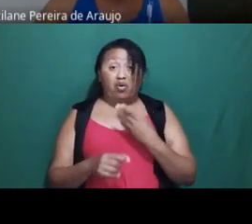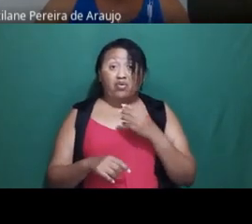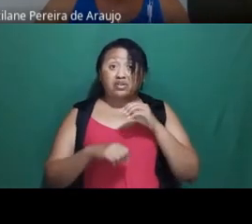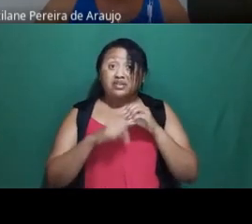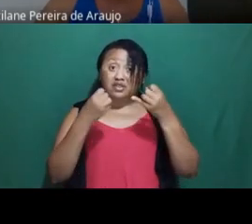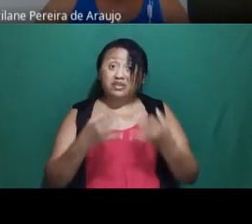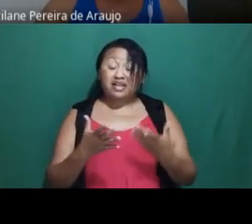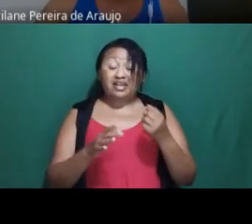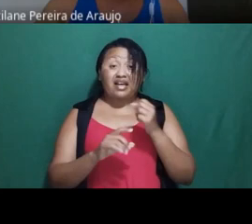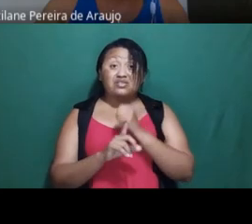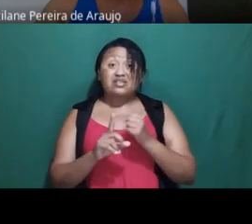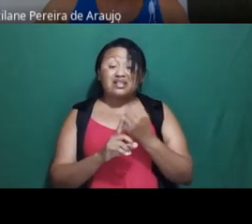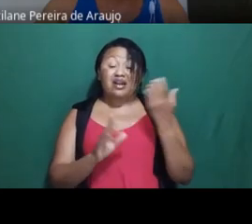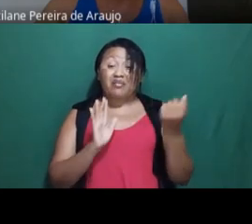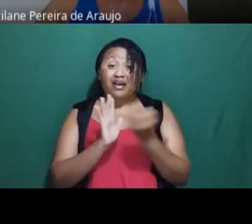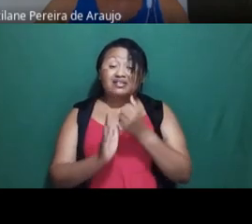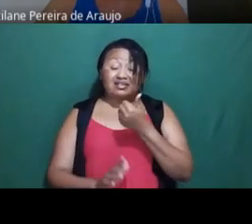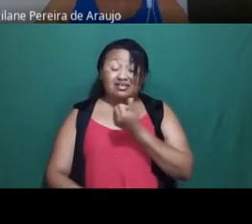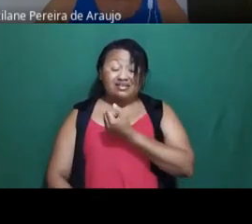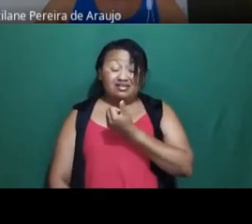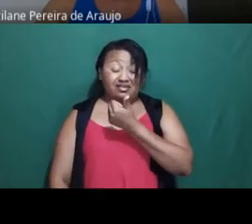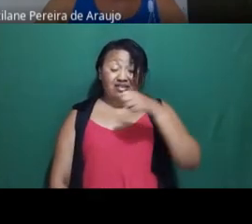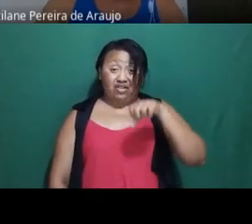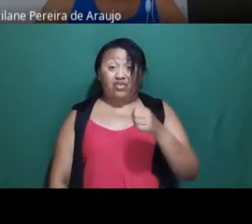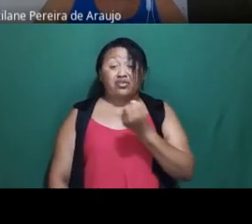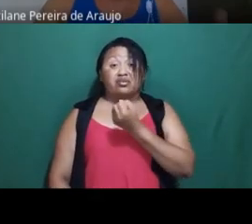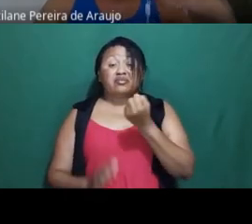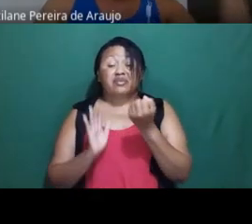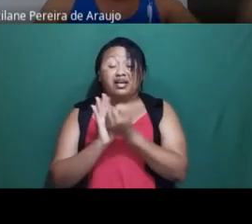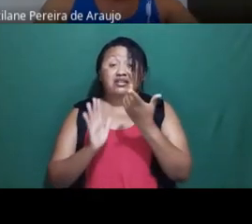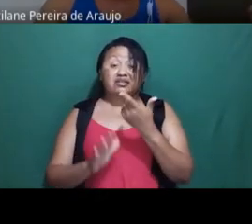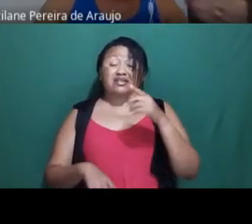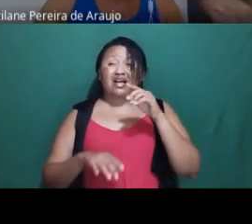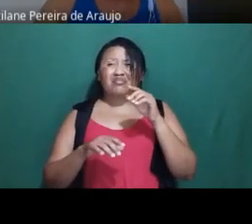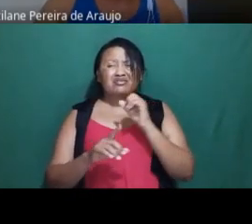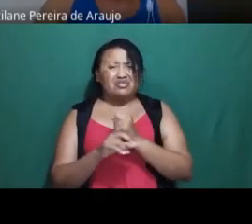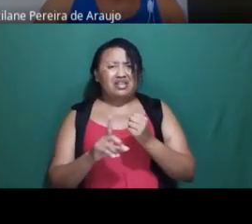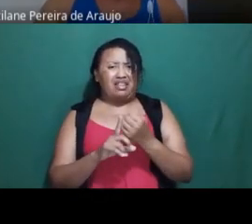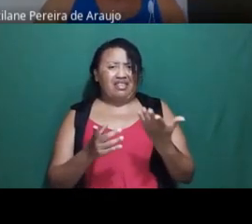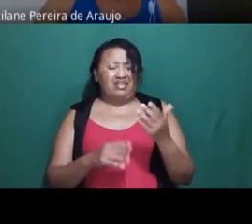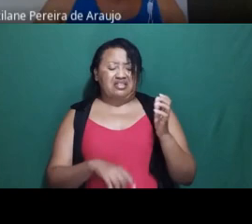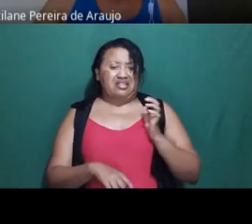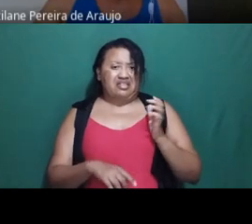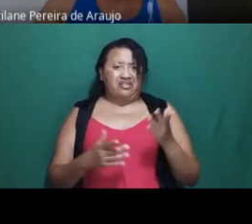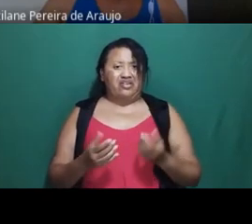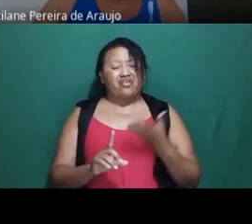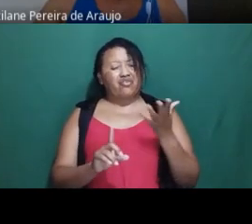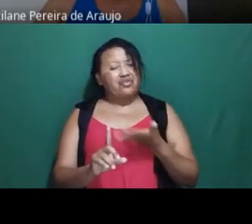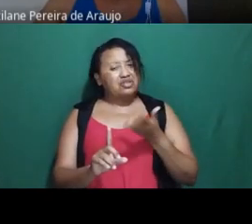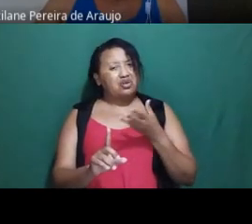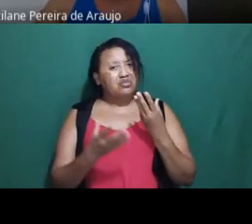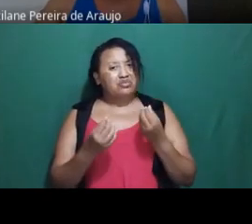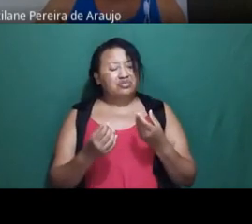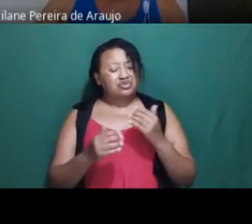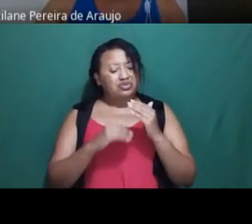a sociedade do século XIX era marcada pelo advento da sociedade burguesa Sim esse início né influenciou muito na construção